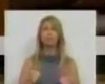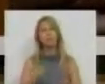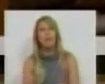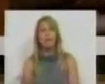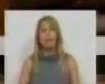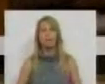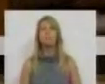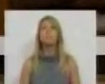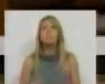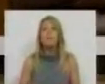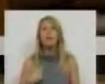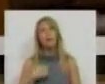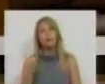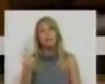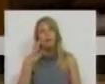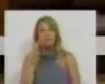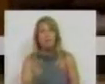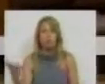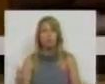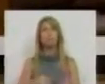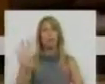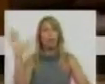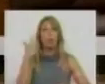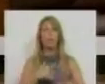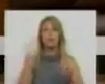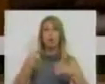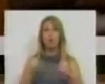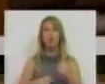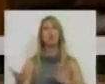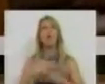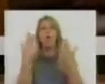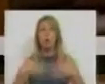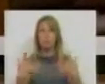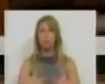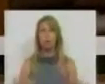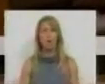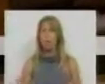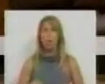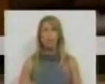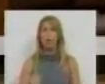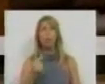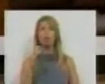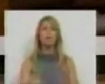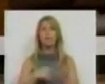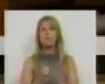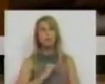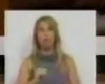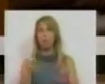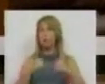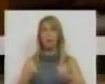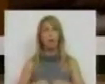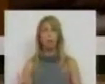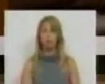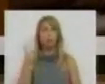É isso que vemos acontecer com o Tratado Orçamental. Não é novidade que o Bloco de Esquerda sempre se opôs a este tratado. É um tratado que não